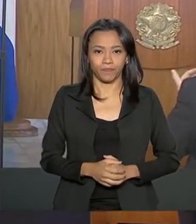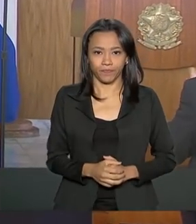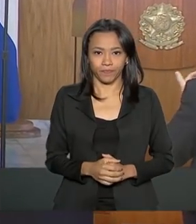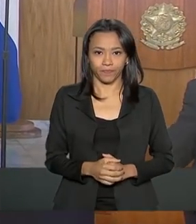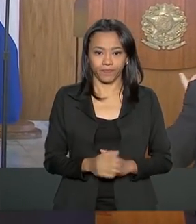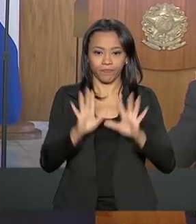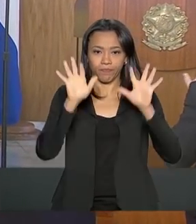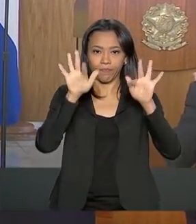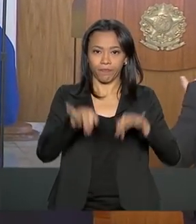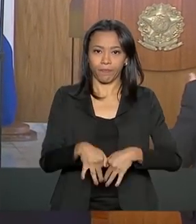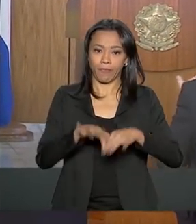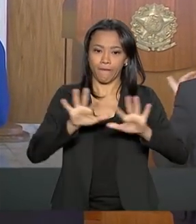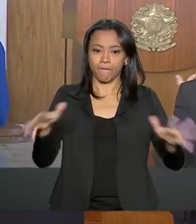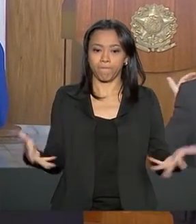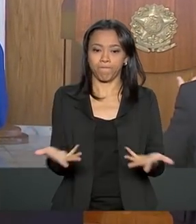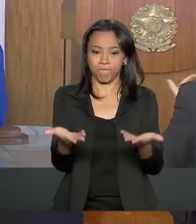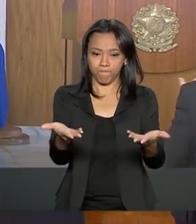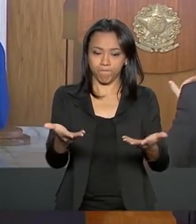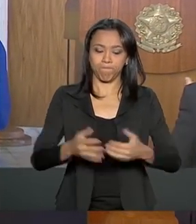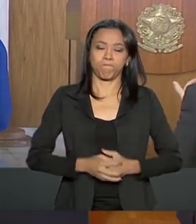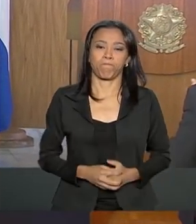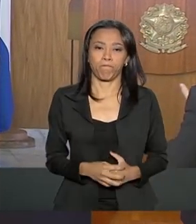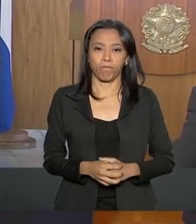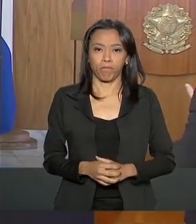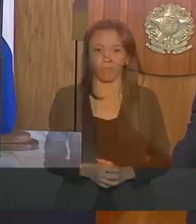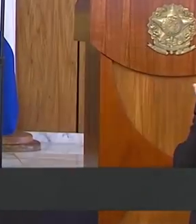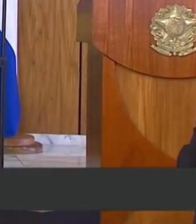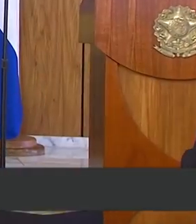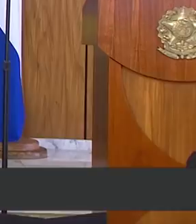Está encerrada a sessão.